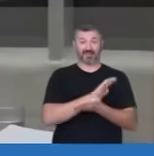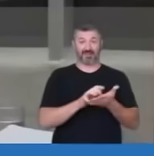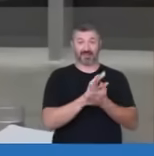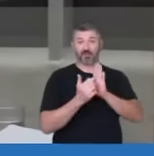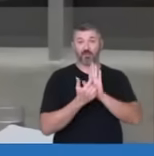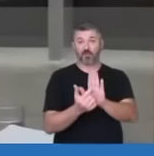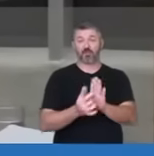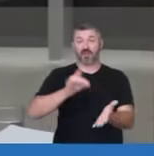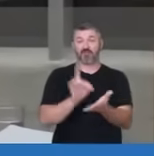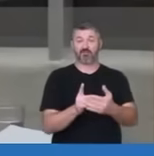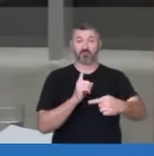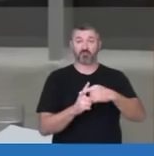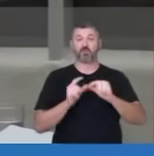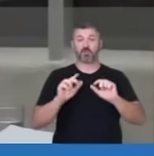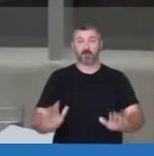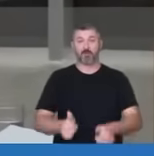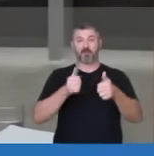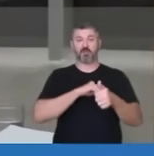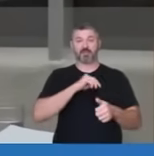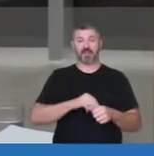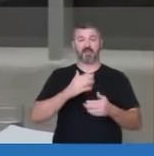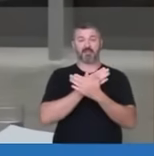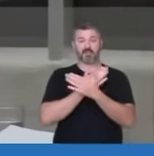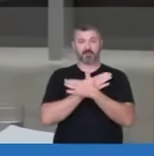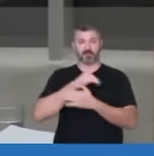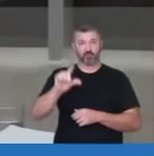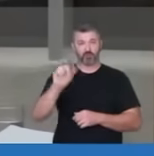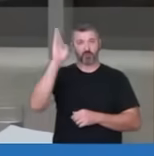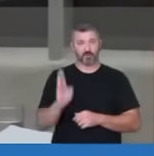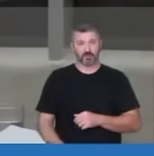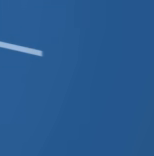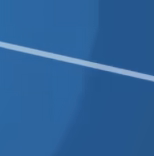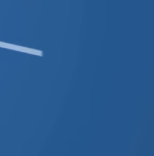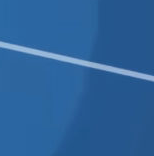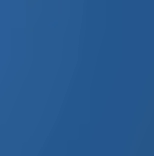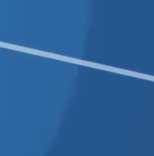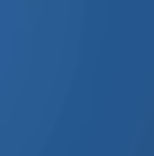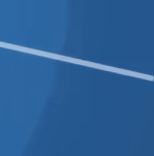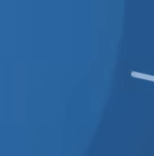afirmativamente para aumentar a renda, diminuir o desemprego no nosso país. Obrigado, presidente.